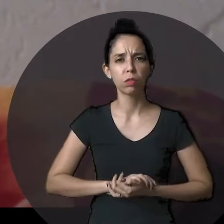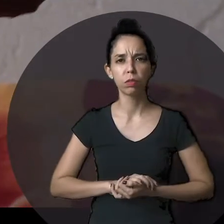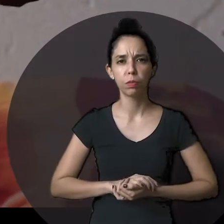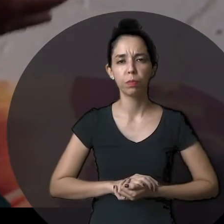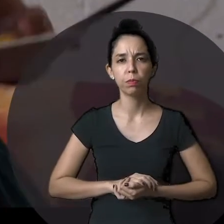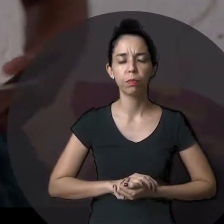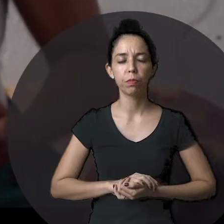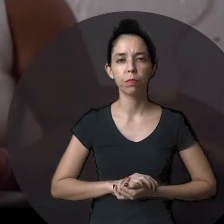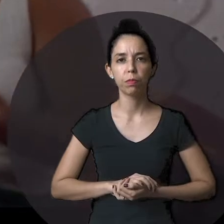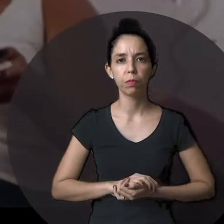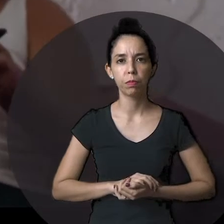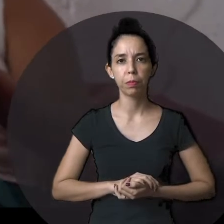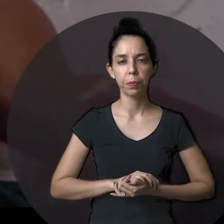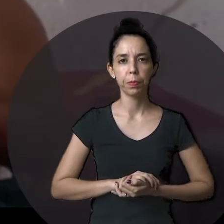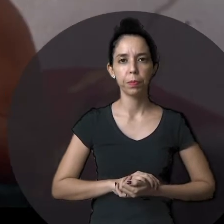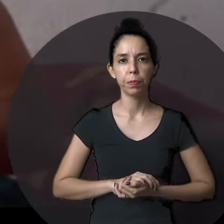isso.